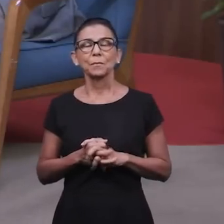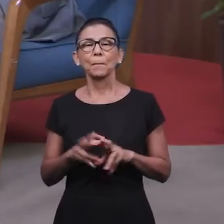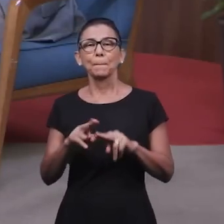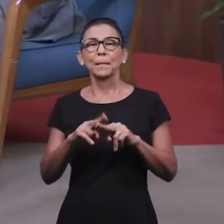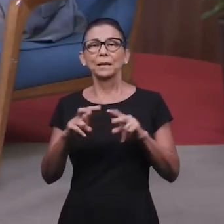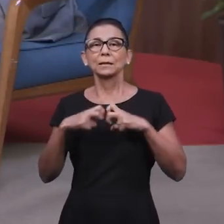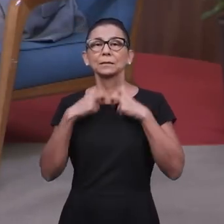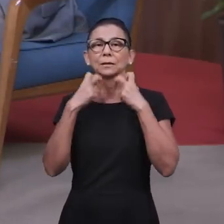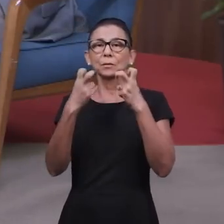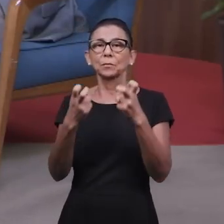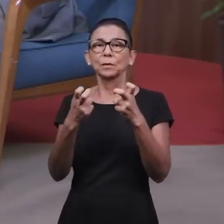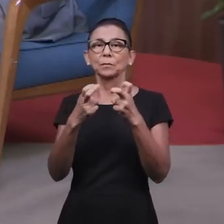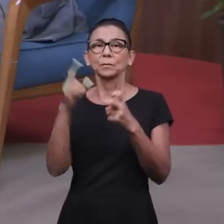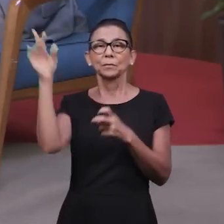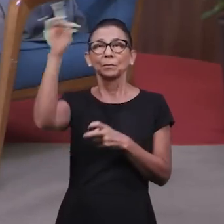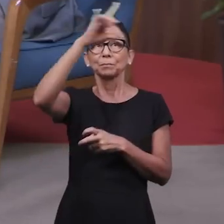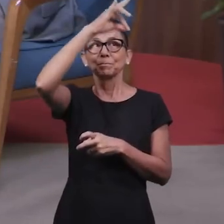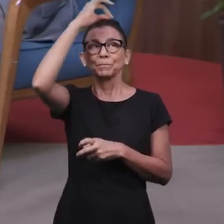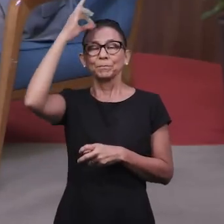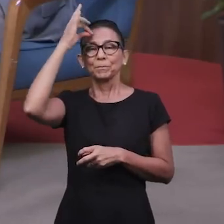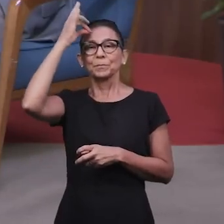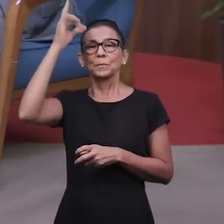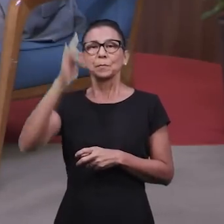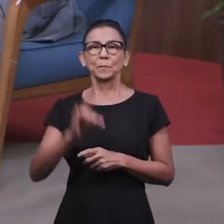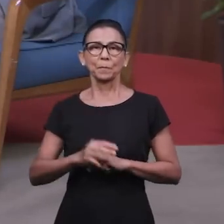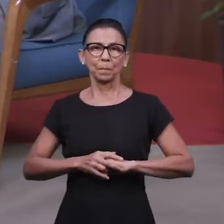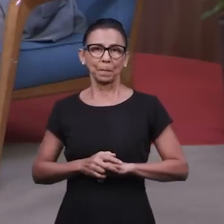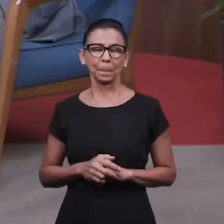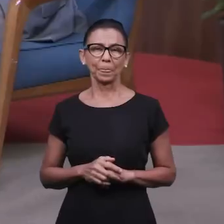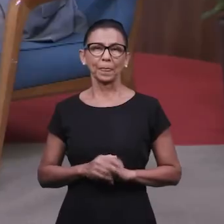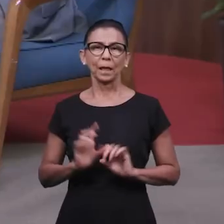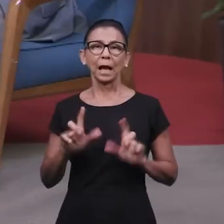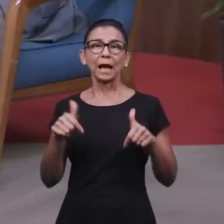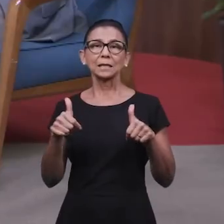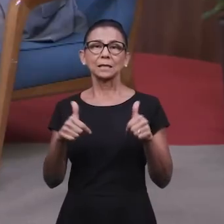Espírito Santo. Glória a Deus. Porque o que o sangue faz